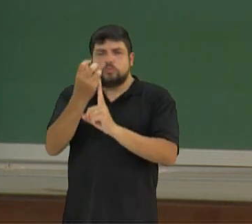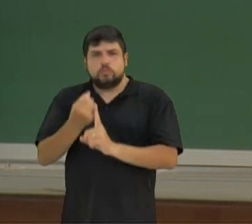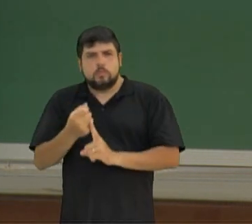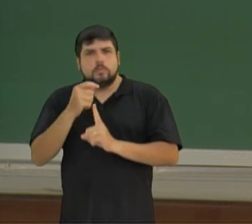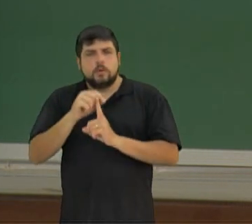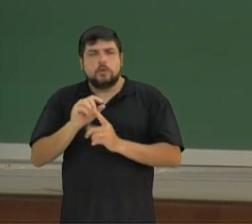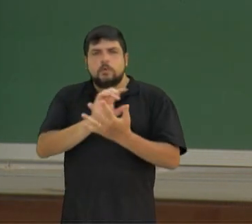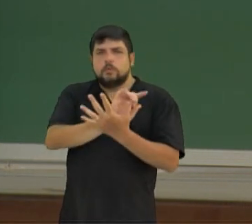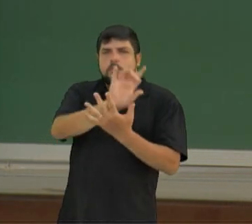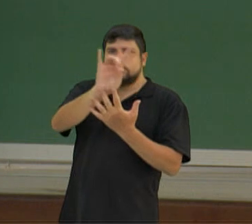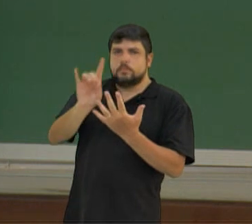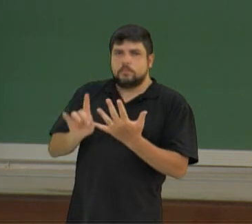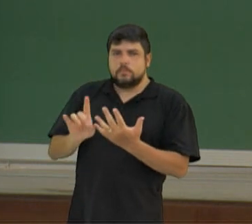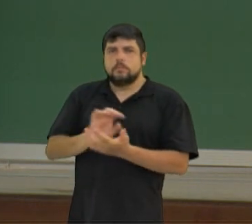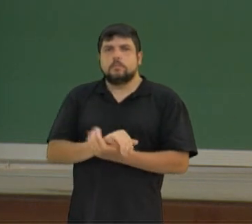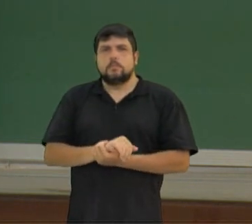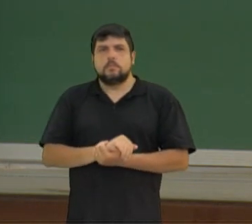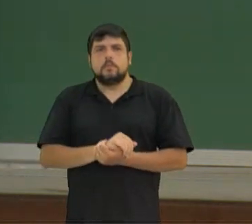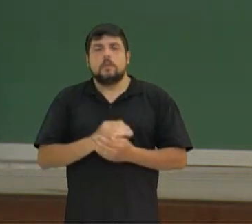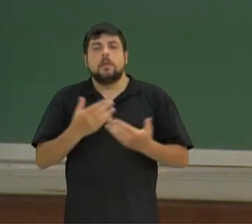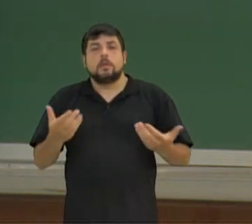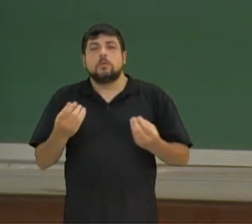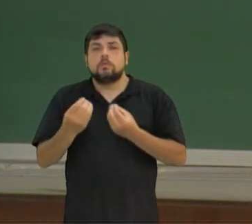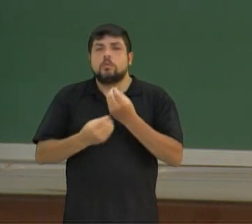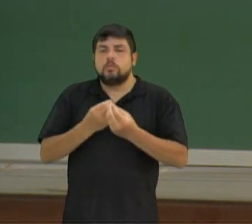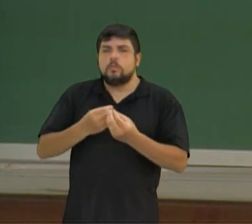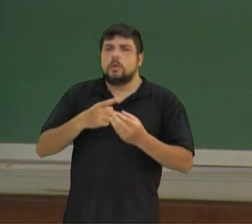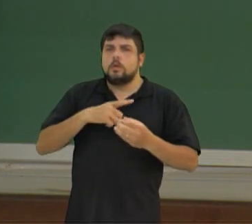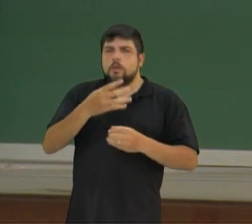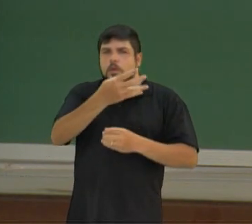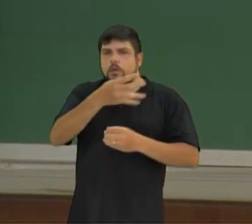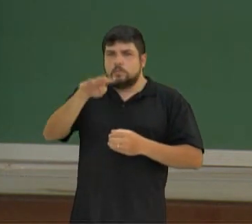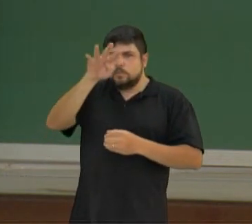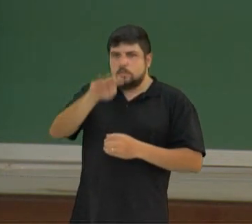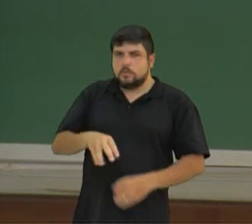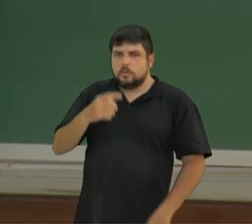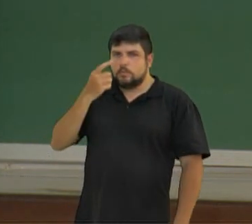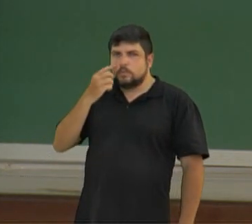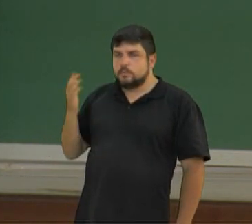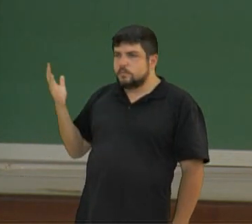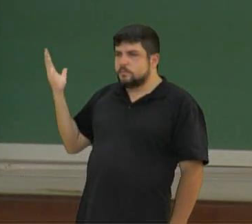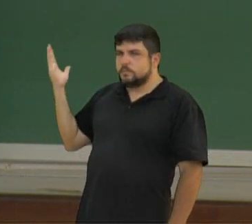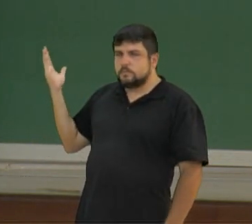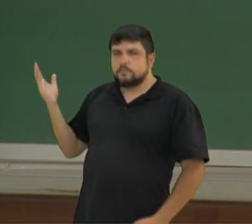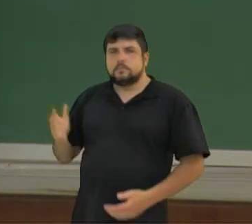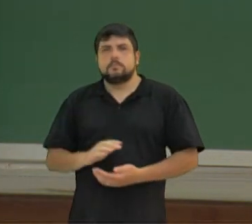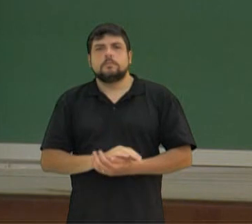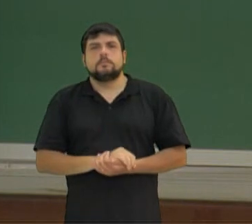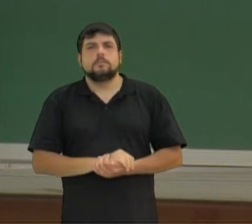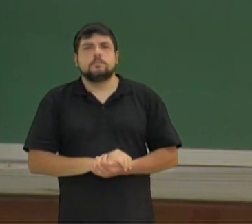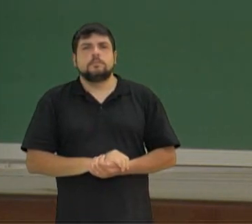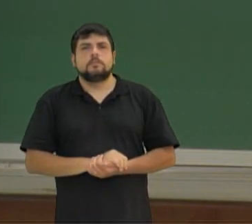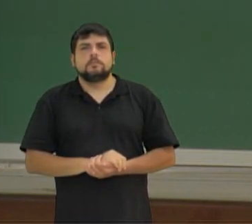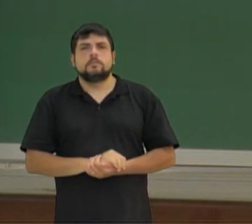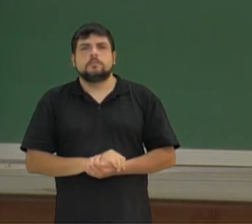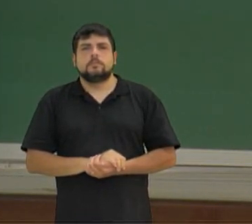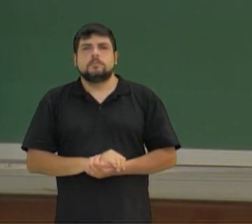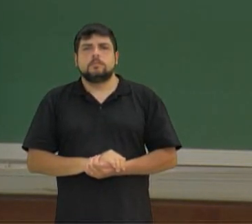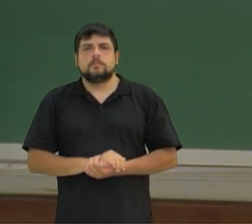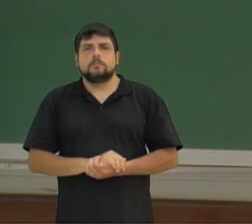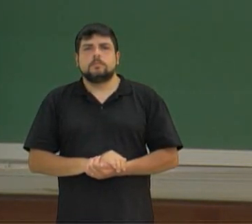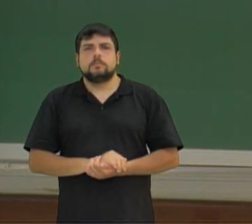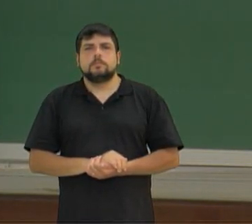das substâncias. E isso a gente tem tabelas que vão mostrar o potencial de redução e potencial de